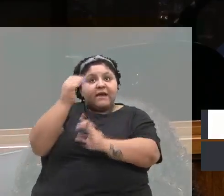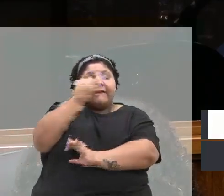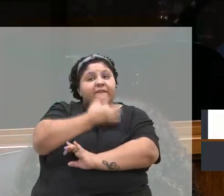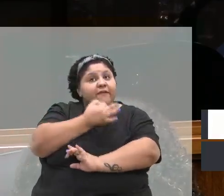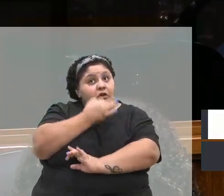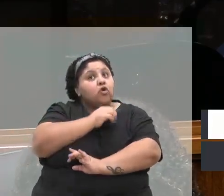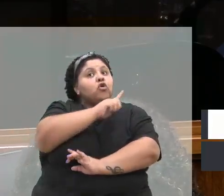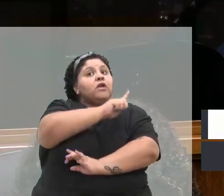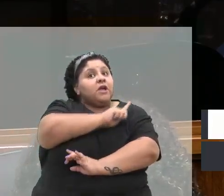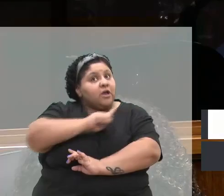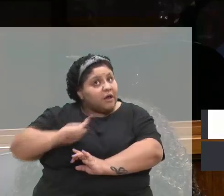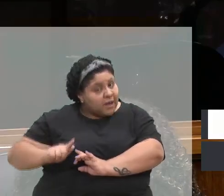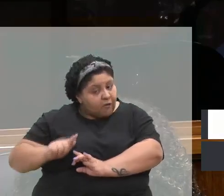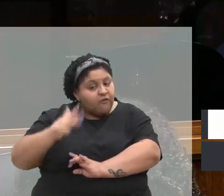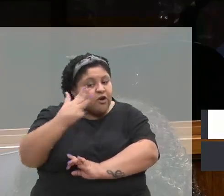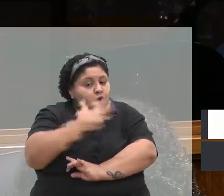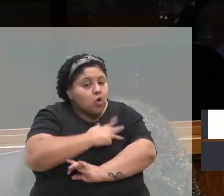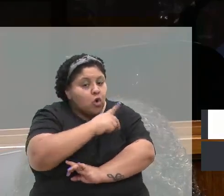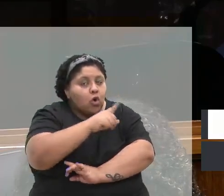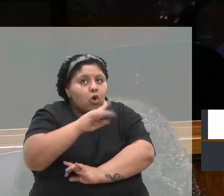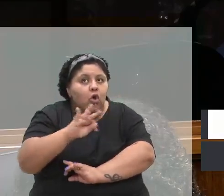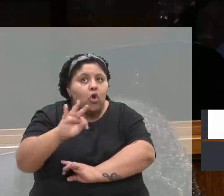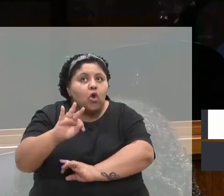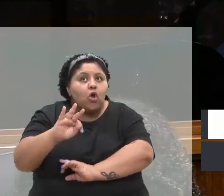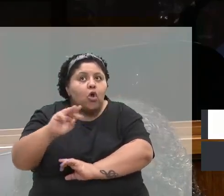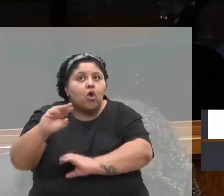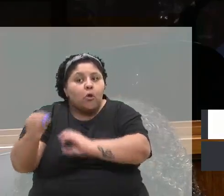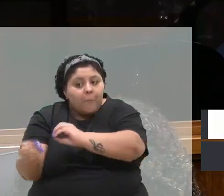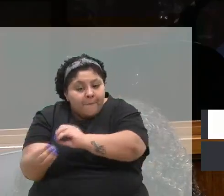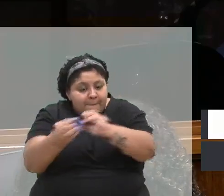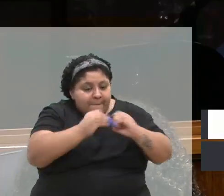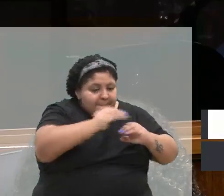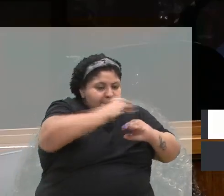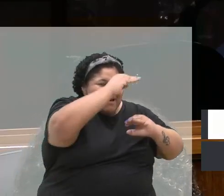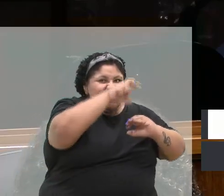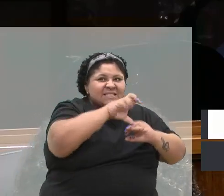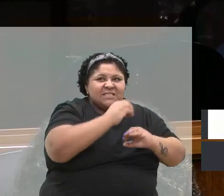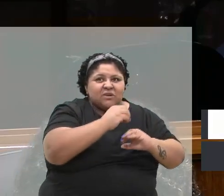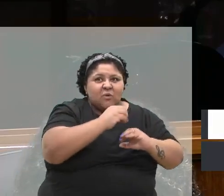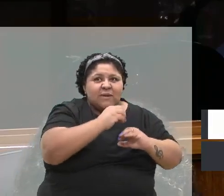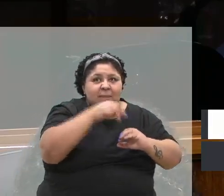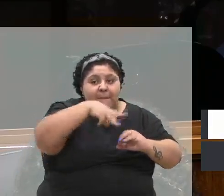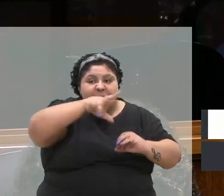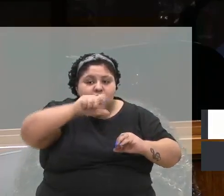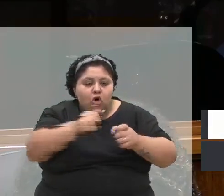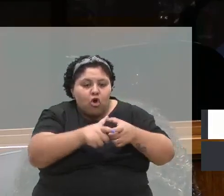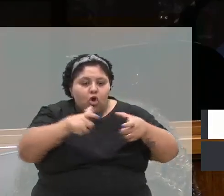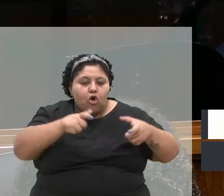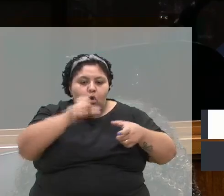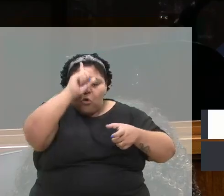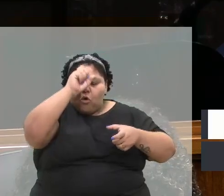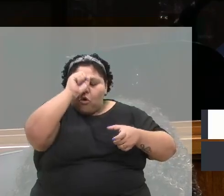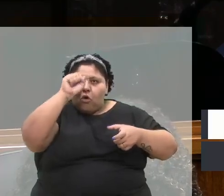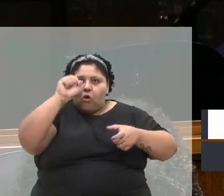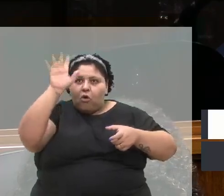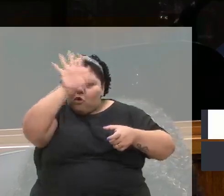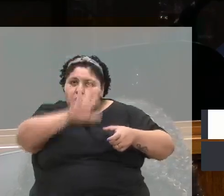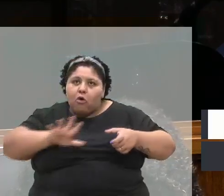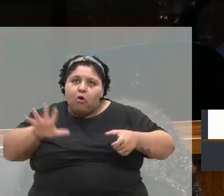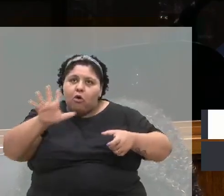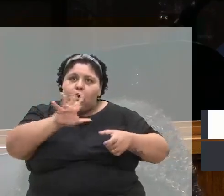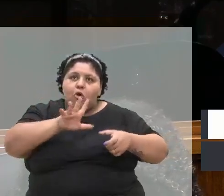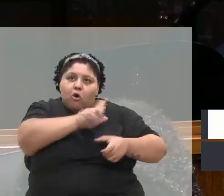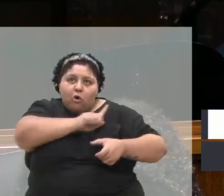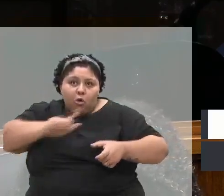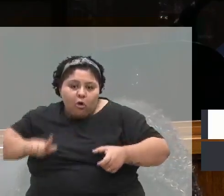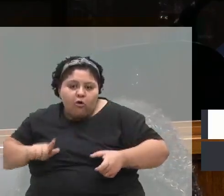o governo Lula do PT que trouxe mais de 50 milhões para a ampliação do Hospital Geral, é o governo Lula do PT que trouxe